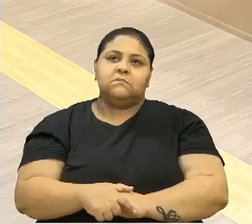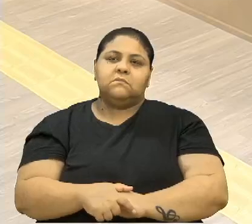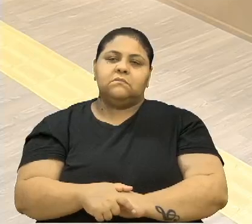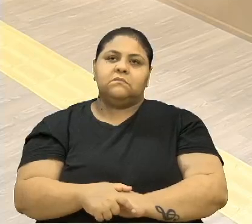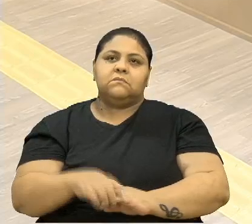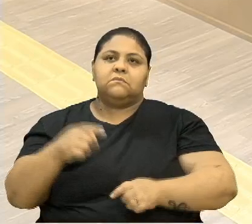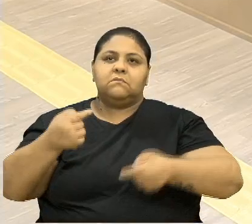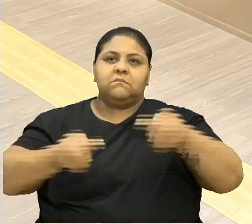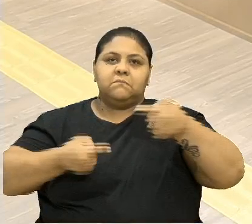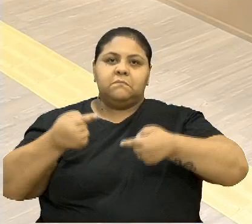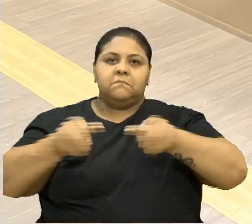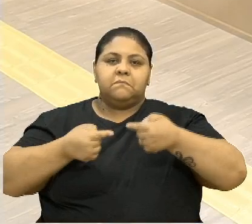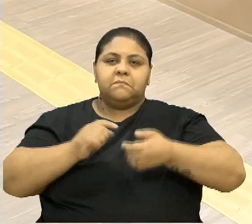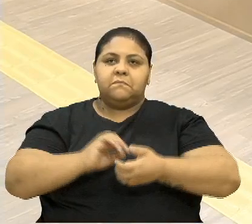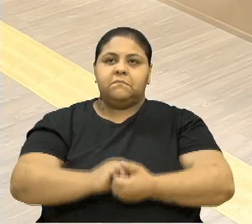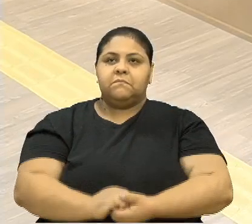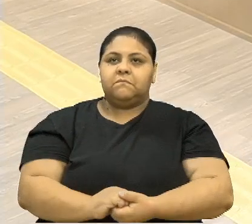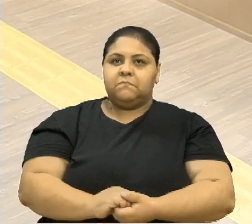Em discussão...